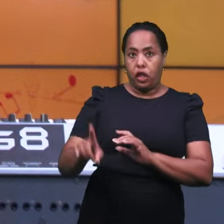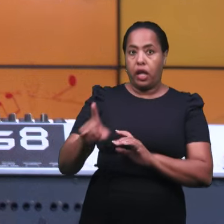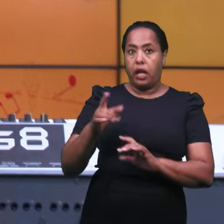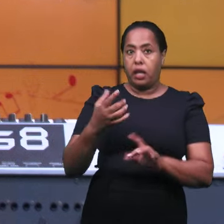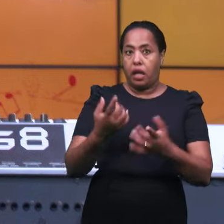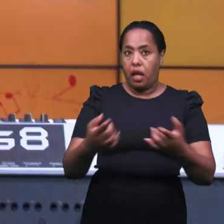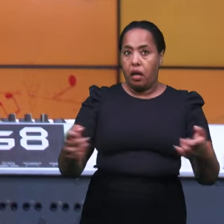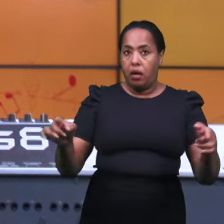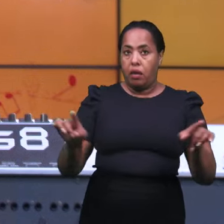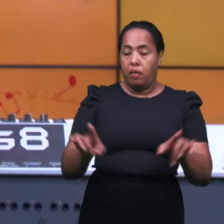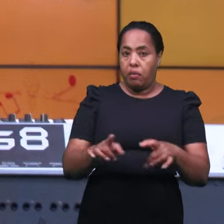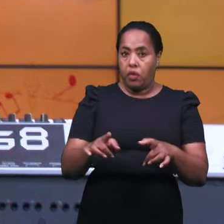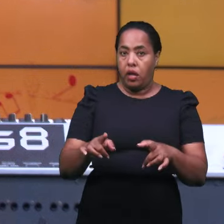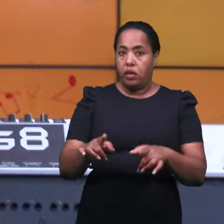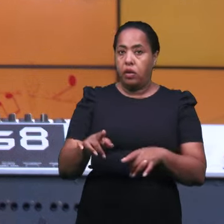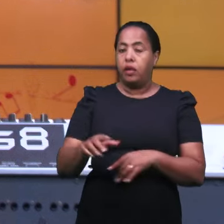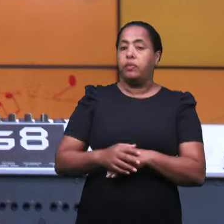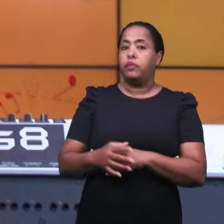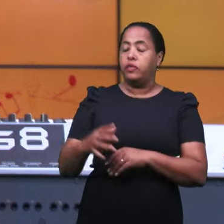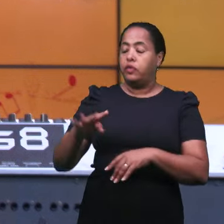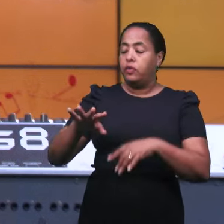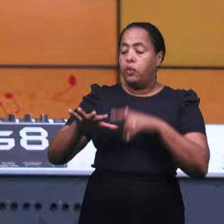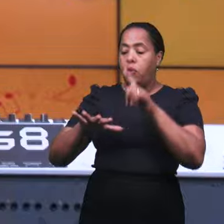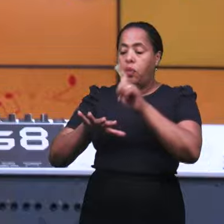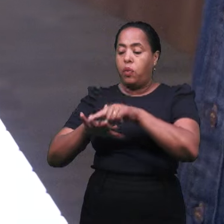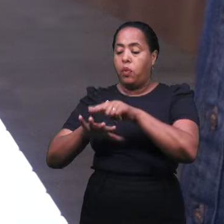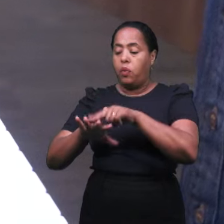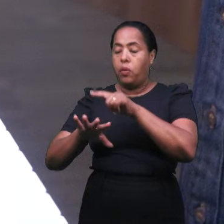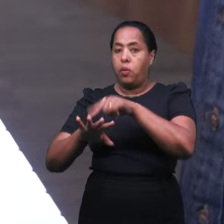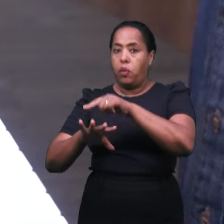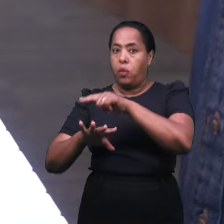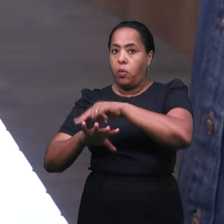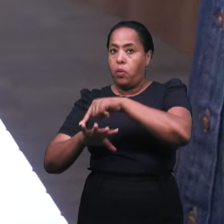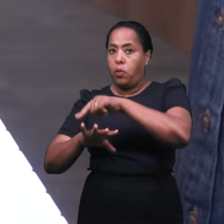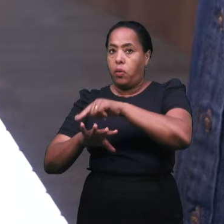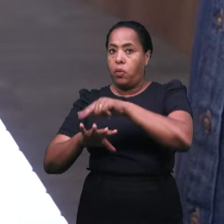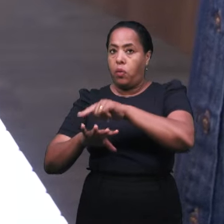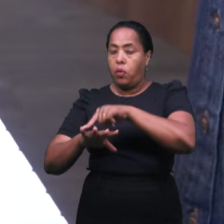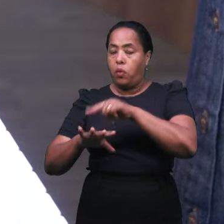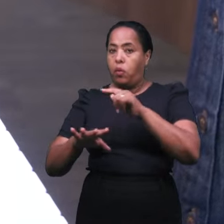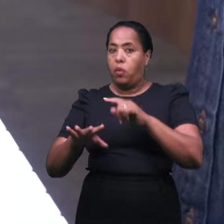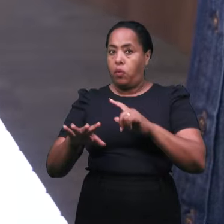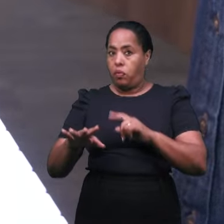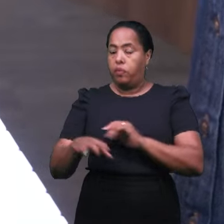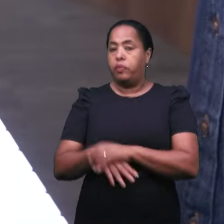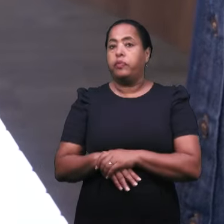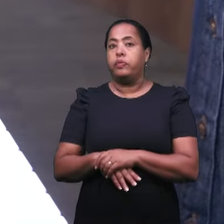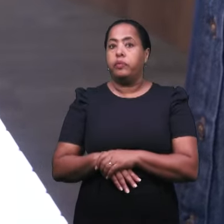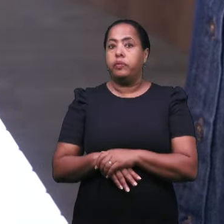lá. Coloquei o quarto dedo na nota Mi para facilitar.